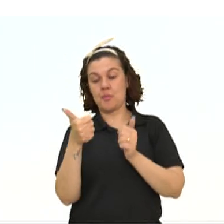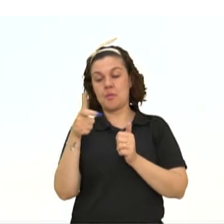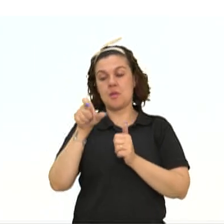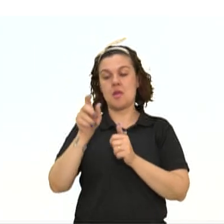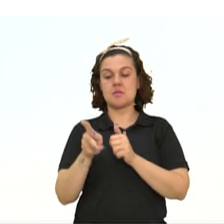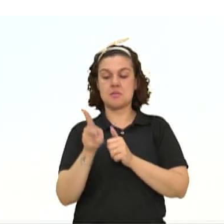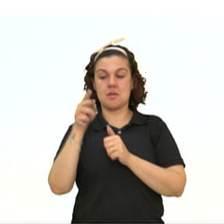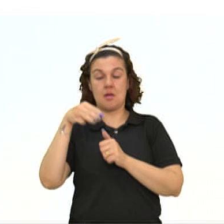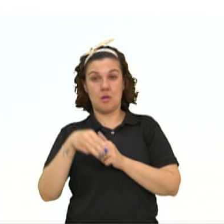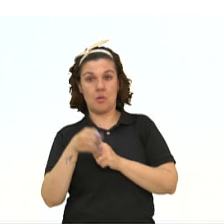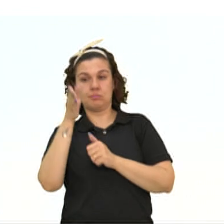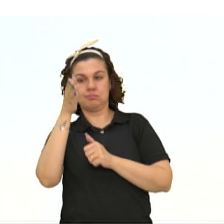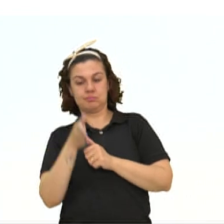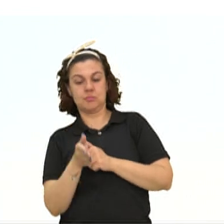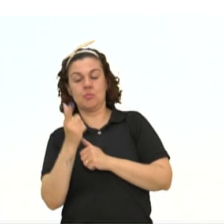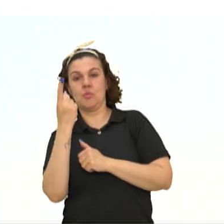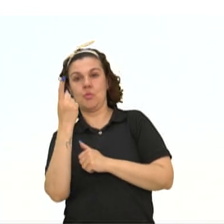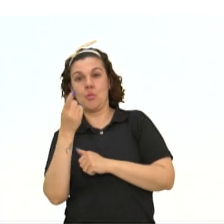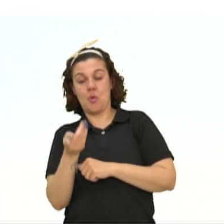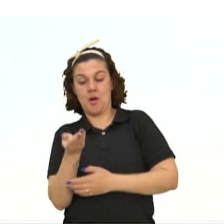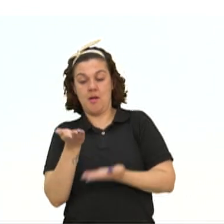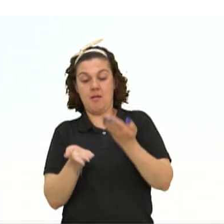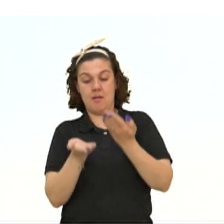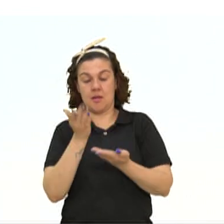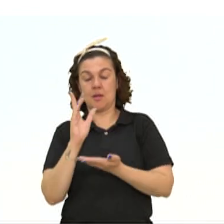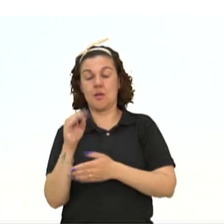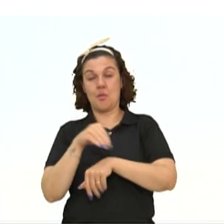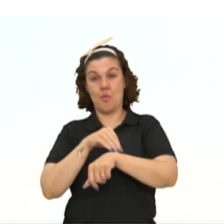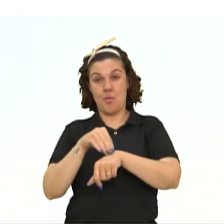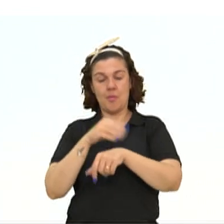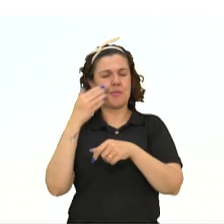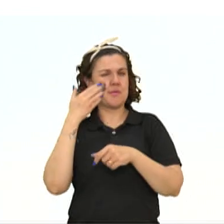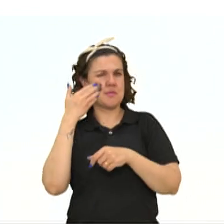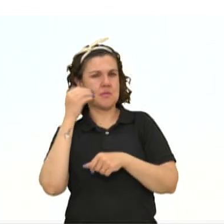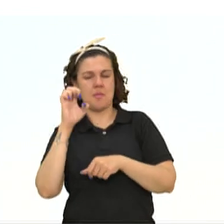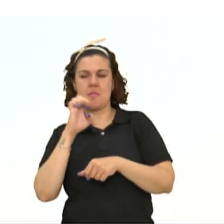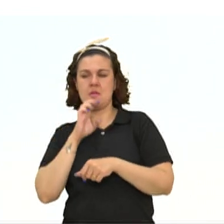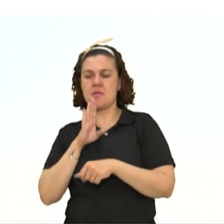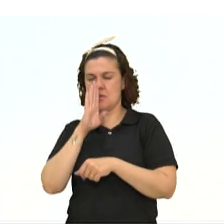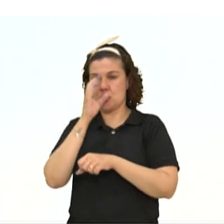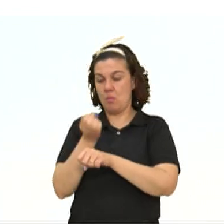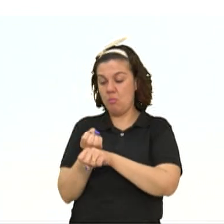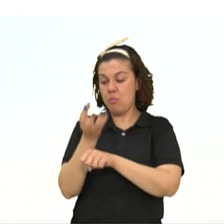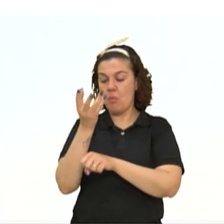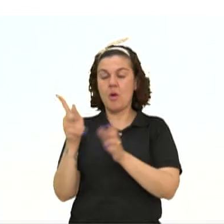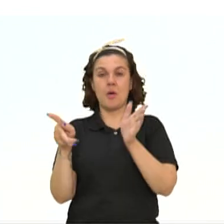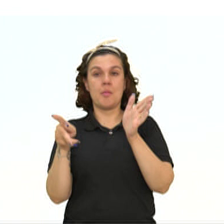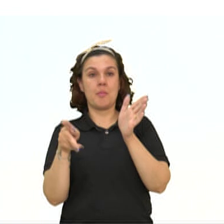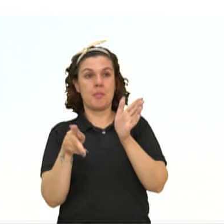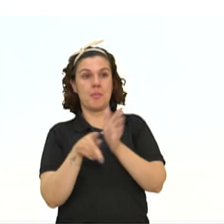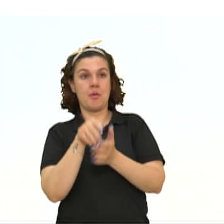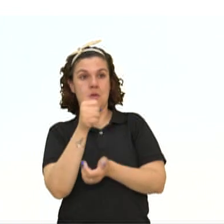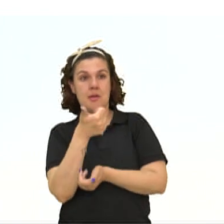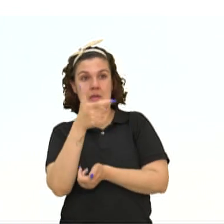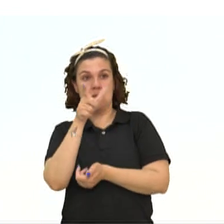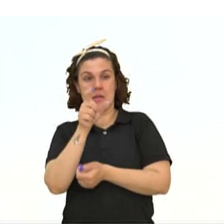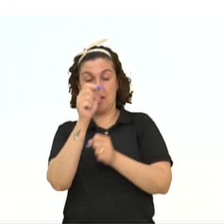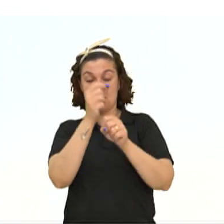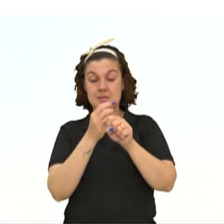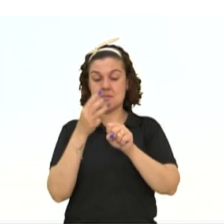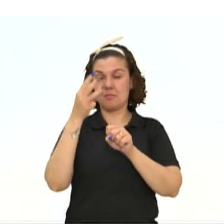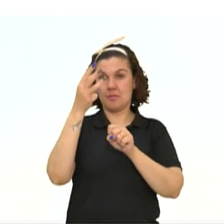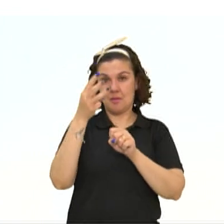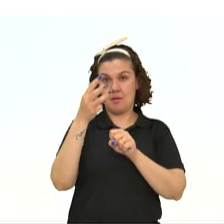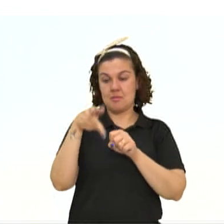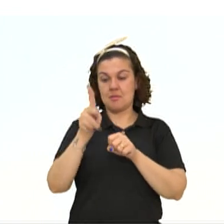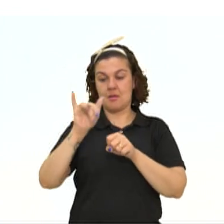10 km por quilo de álcool. Sabendo que a energia de combustão desse álcool é da ordem de 10 na 3 kJ